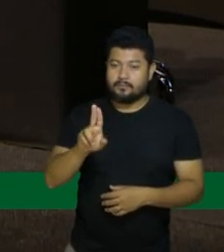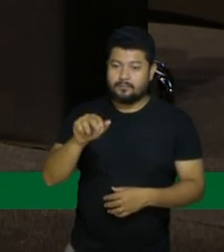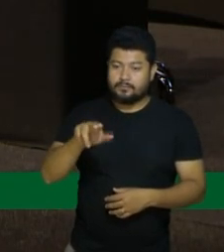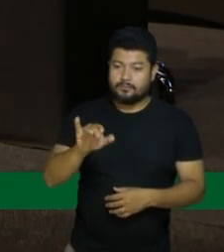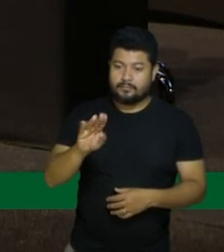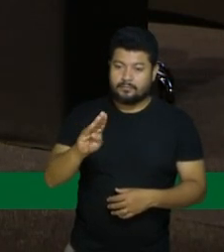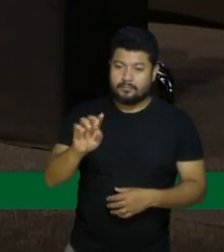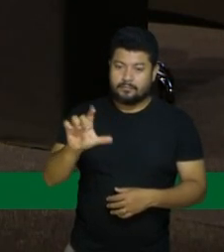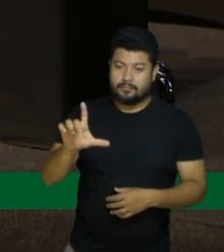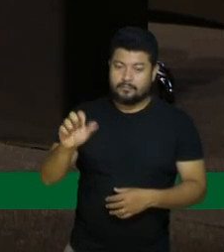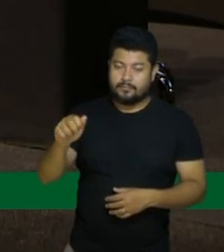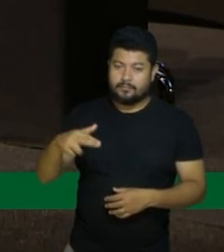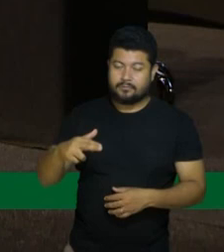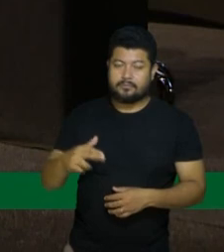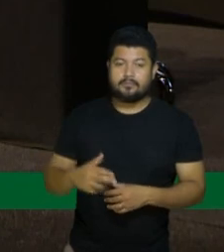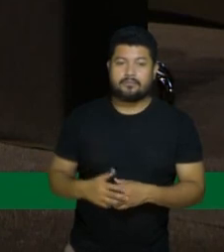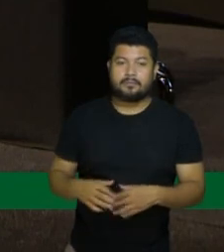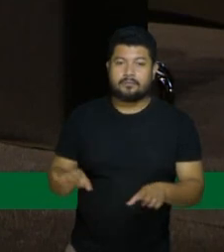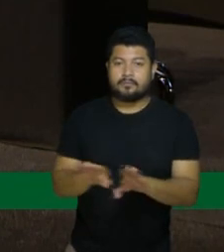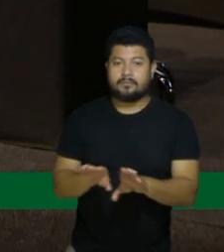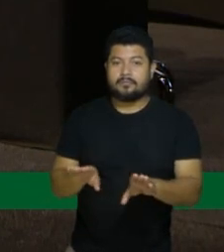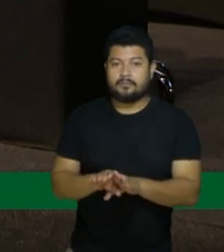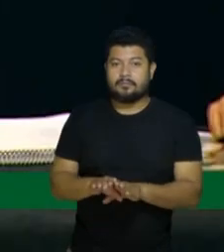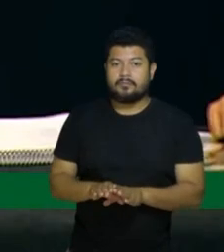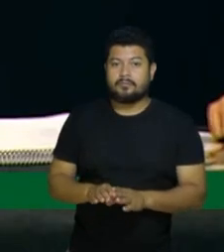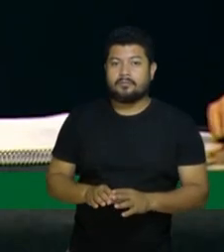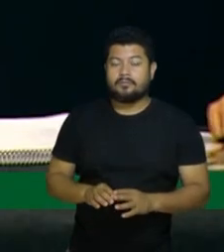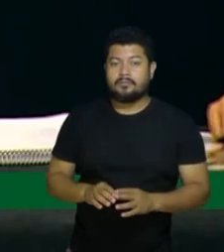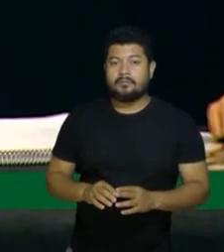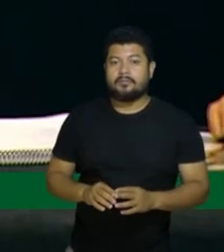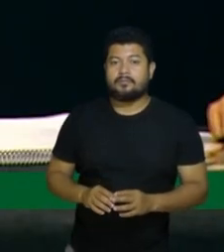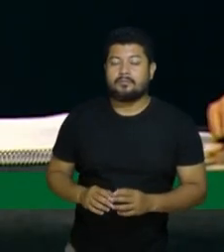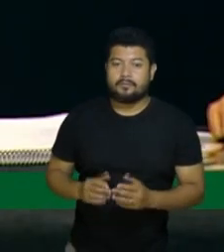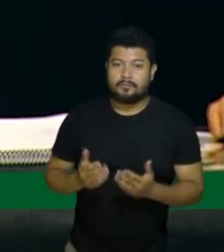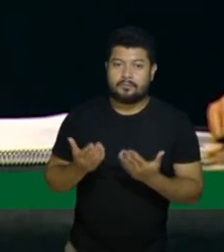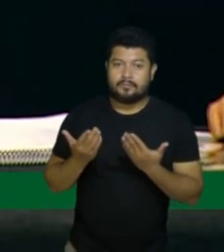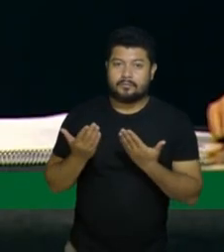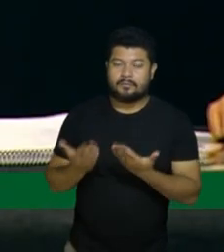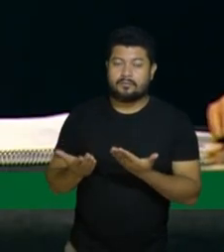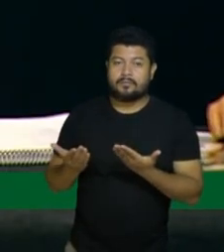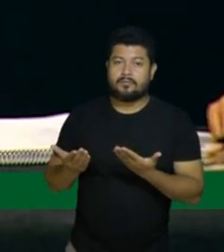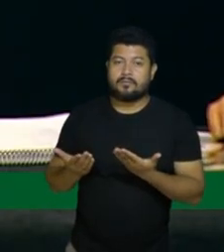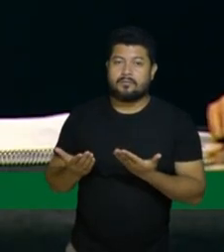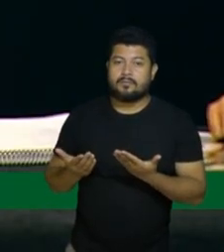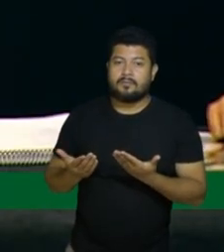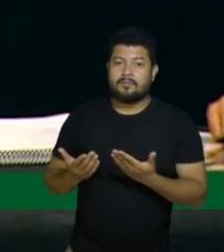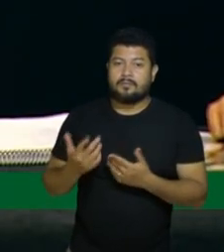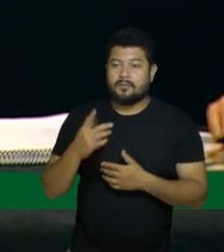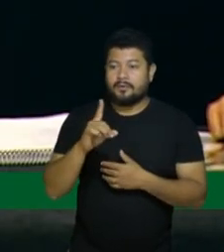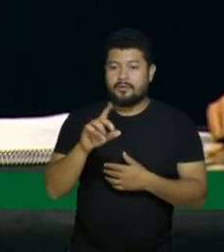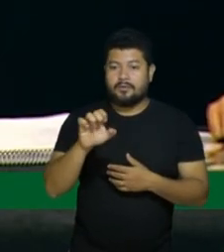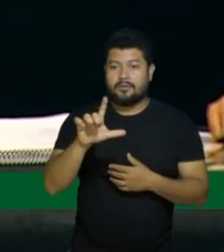unibloc e também a presença do Excelentíssimo Senhor superintendente Federal da Pesca delcy